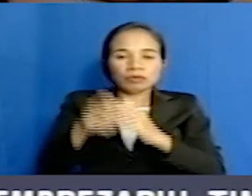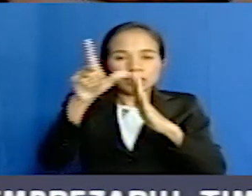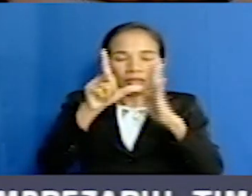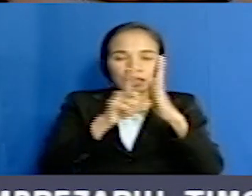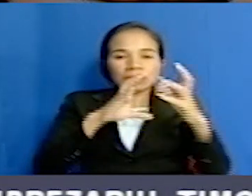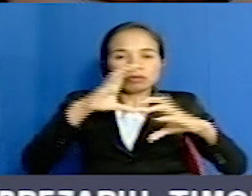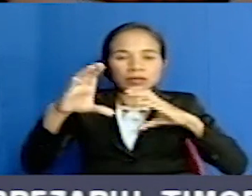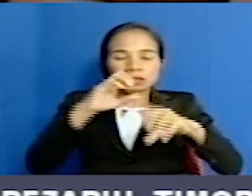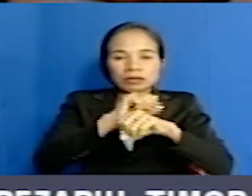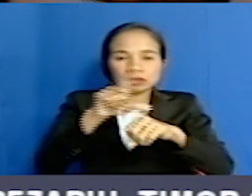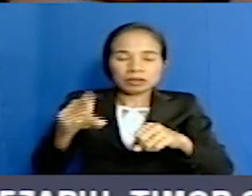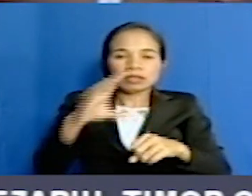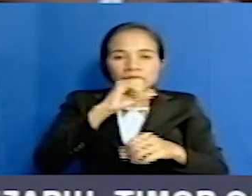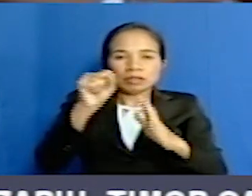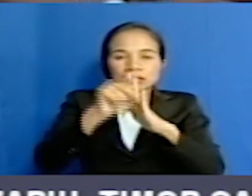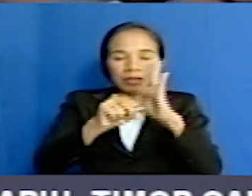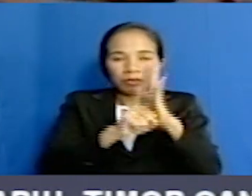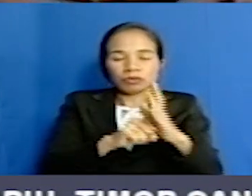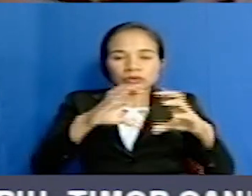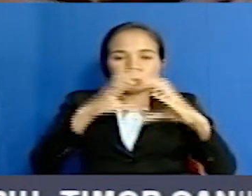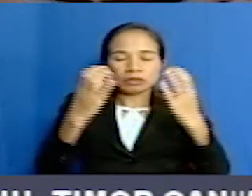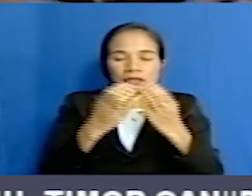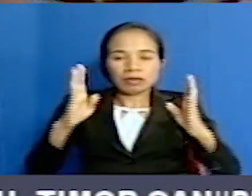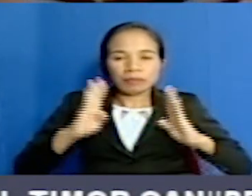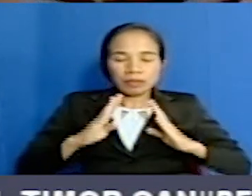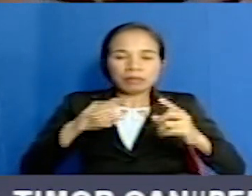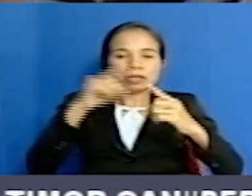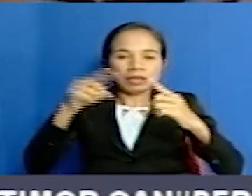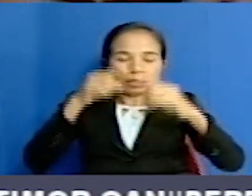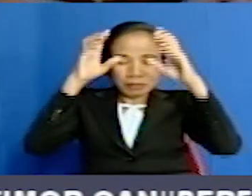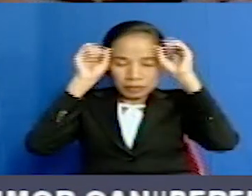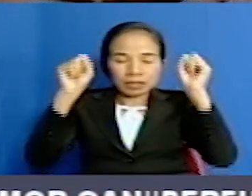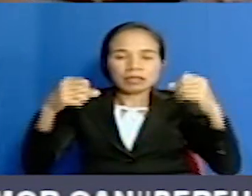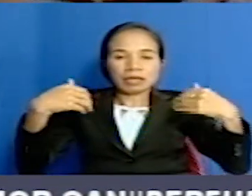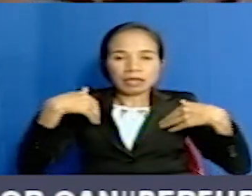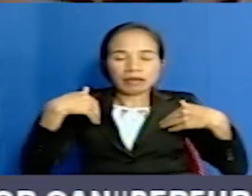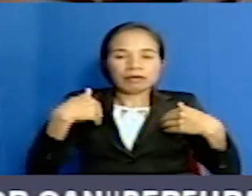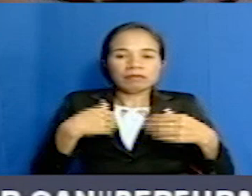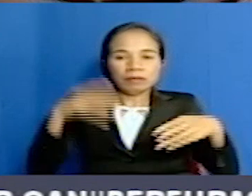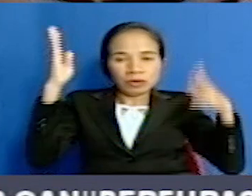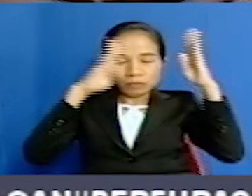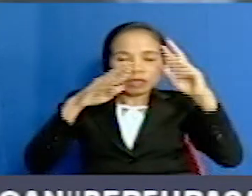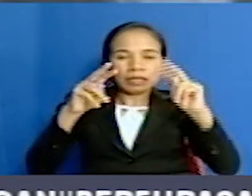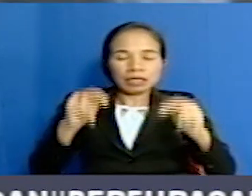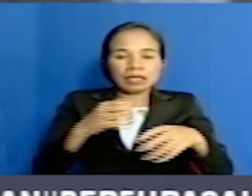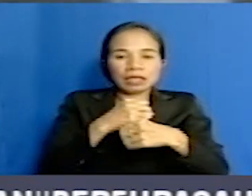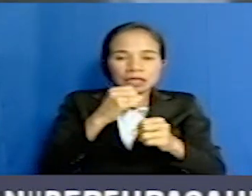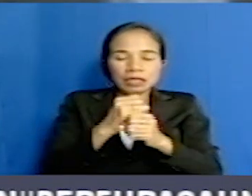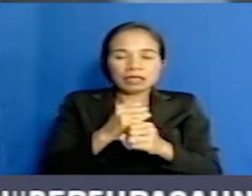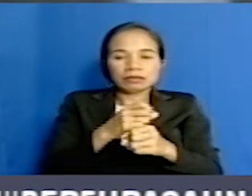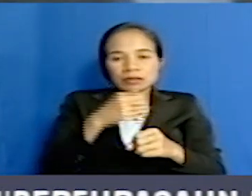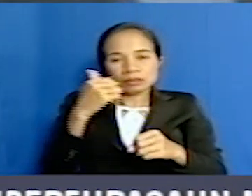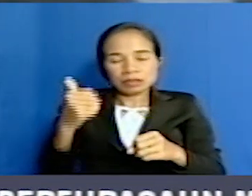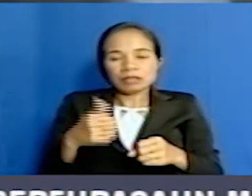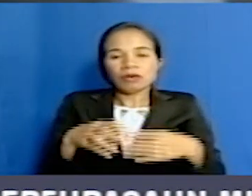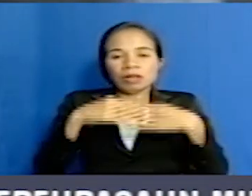comunicação social no Estatuto Conselho de Imprensa, o enhira presidente e a impedimento tem que indica conselheiro selo ou